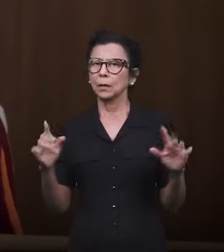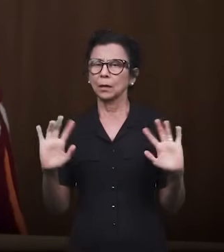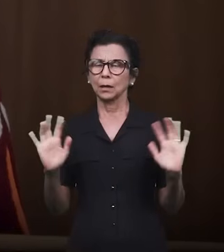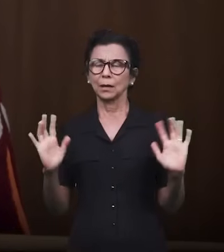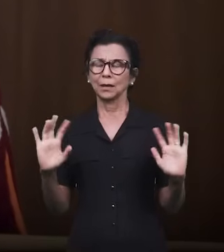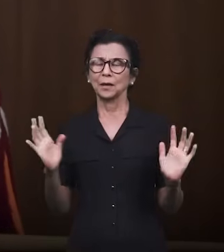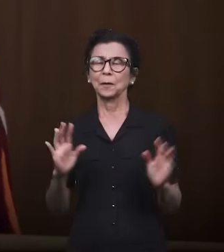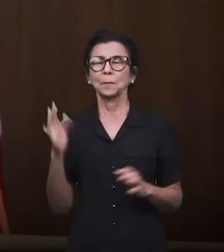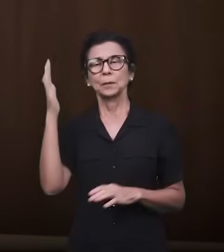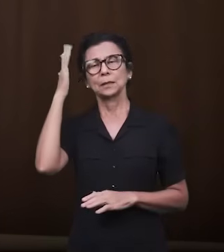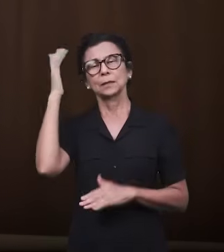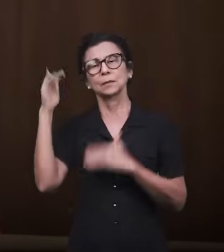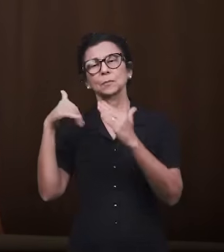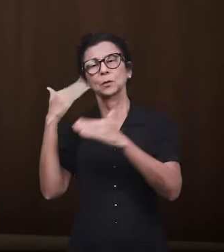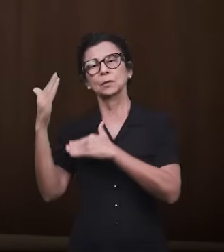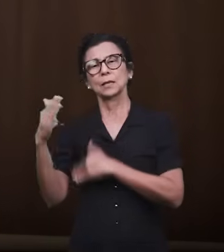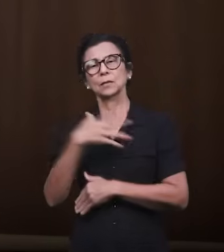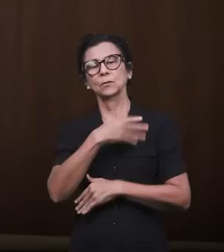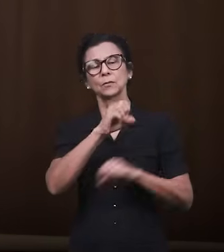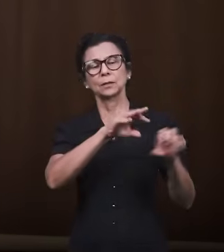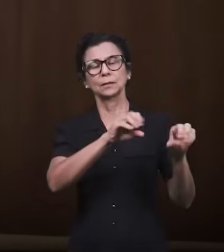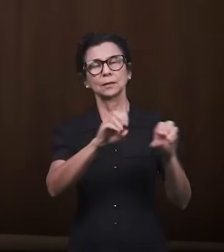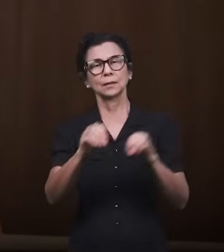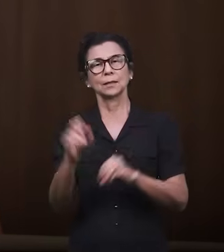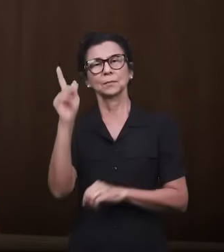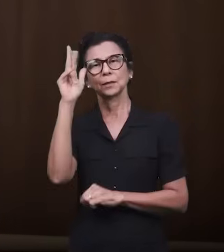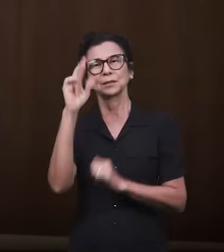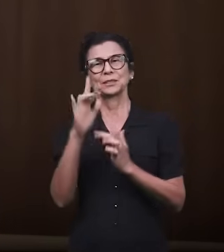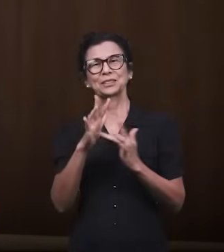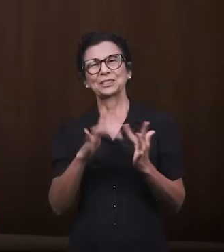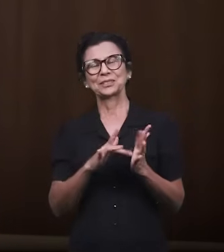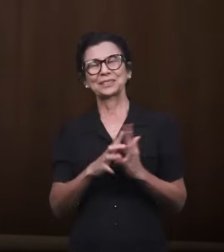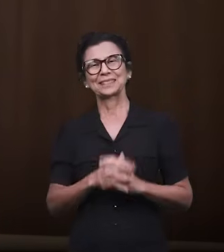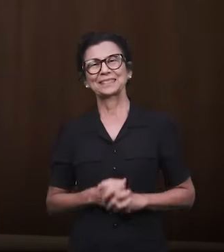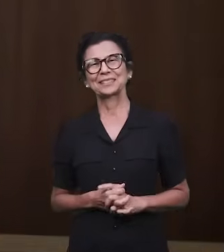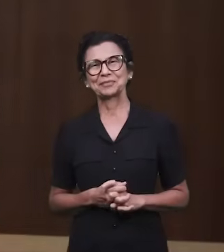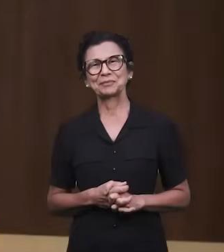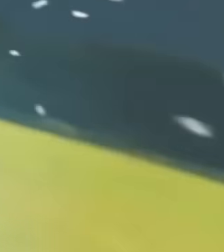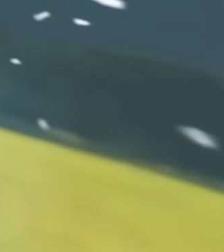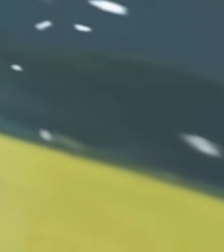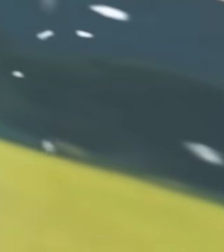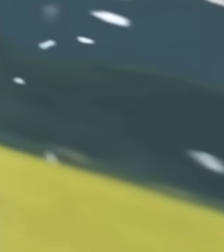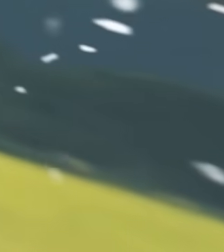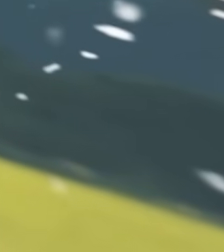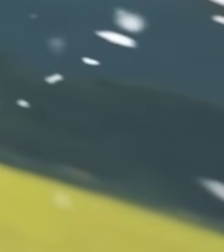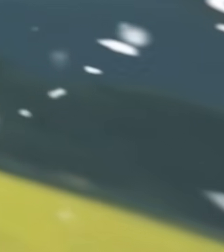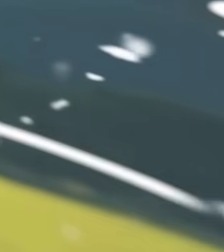entendermos, né, sobre esse processo de educar os nossos filhos. A paz do Senhor Jesus.